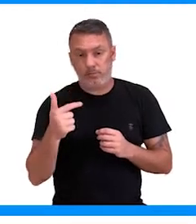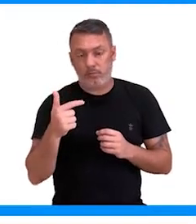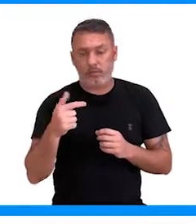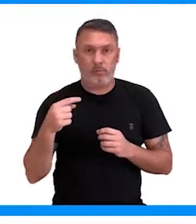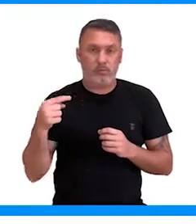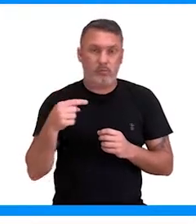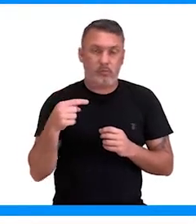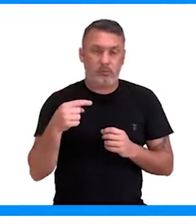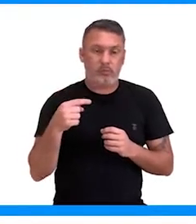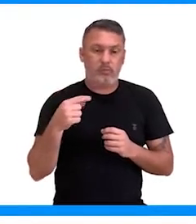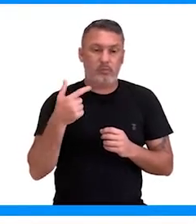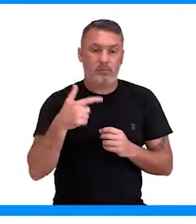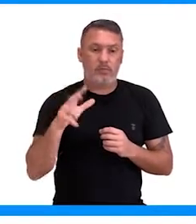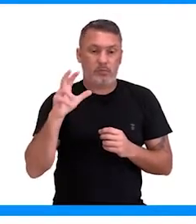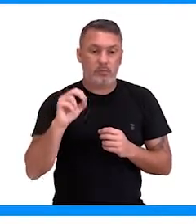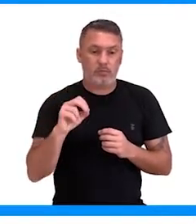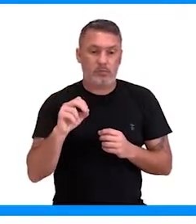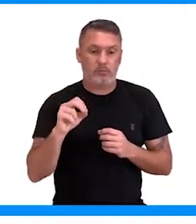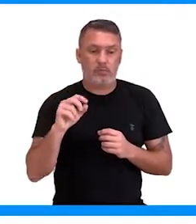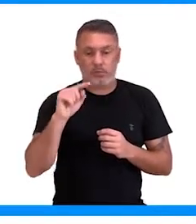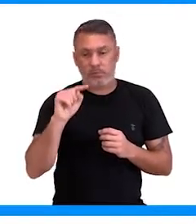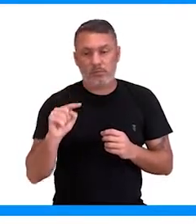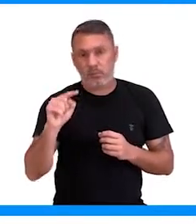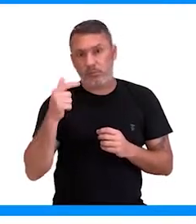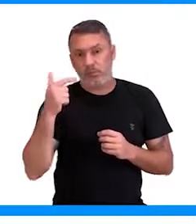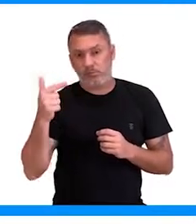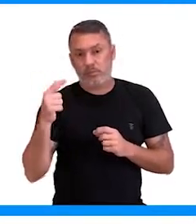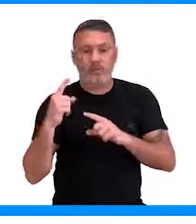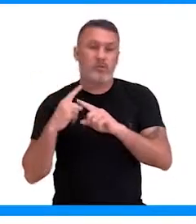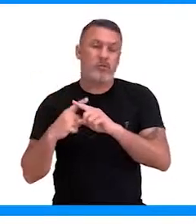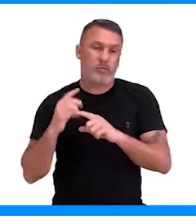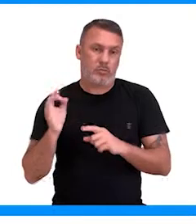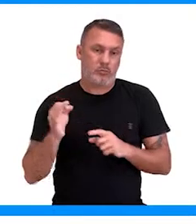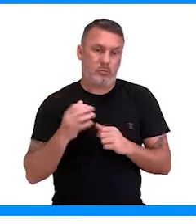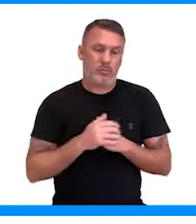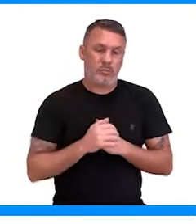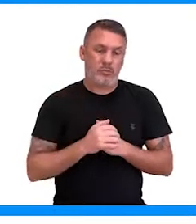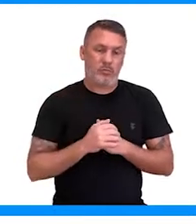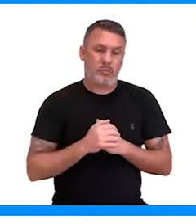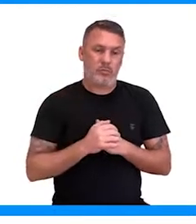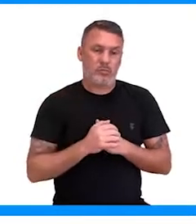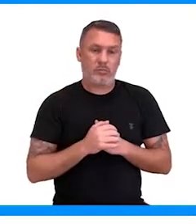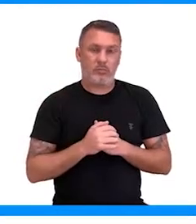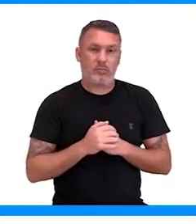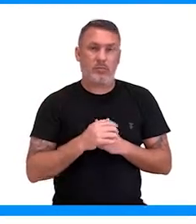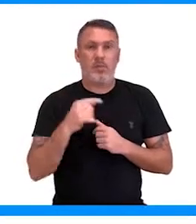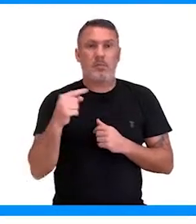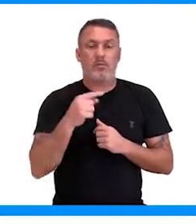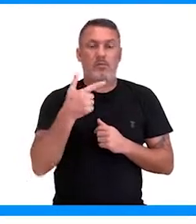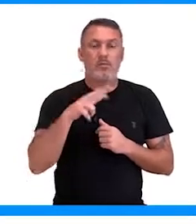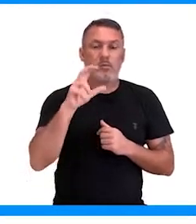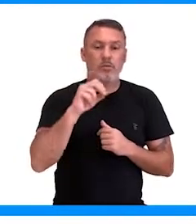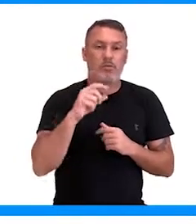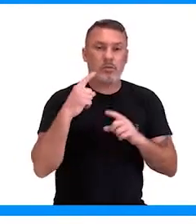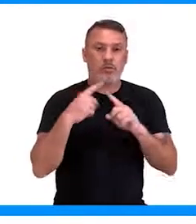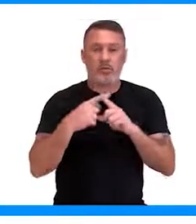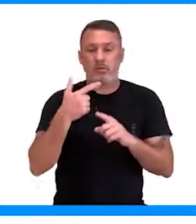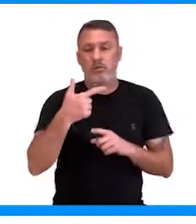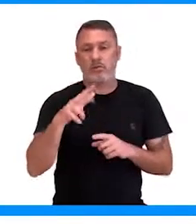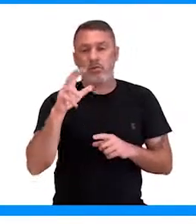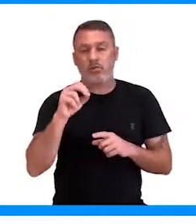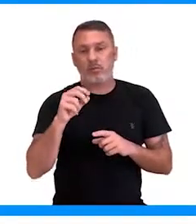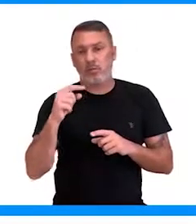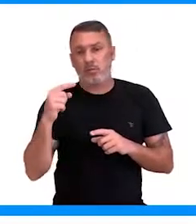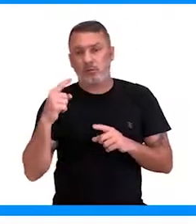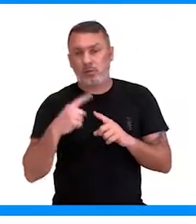2, menos 250 raiz de 2. Chamo raiz de 2 de x. Menos 250x, menos 250x,